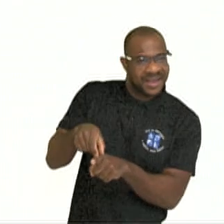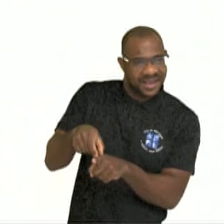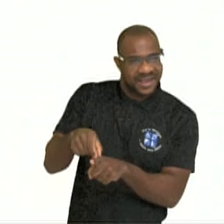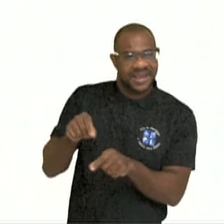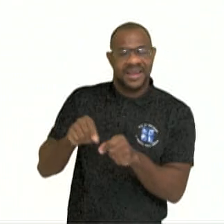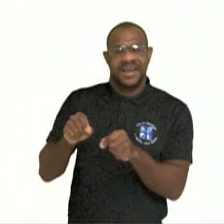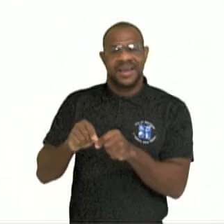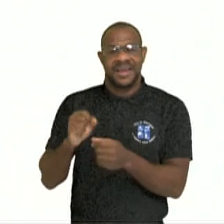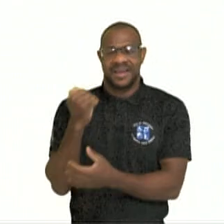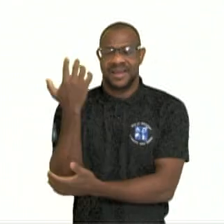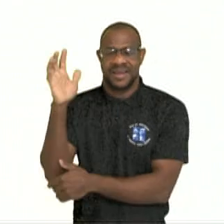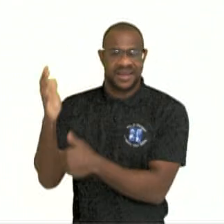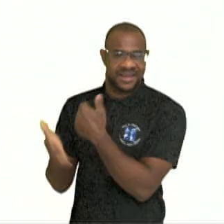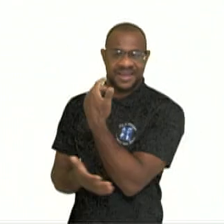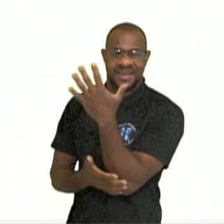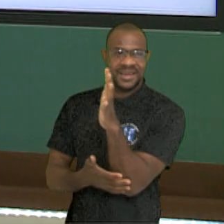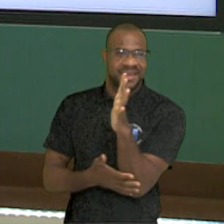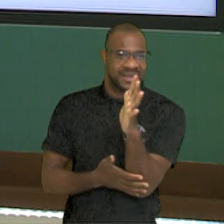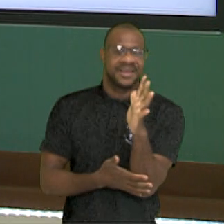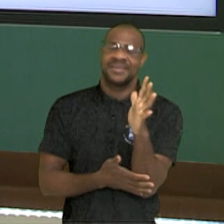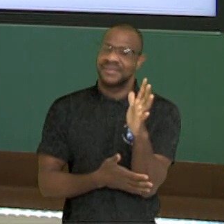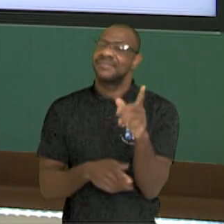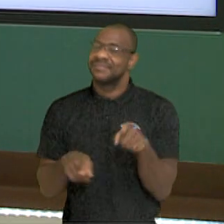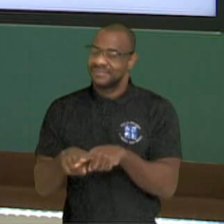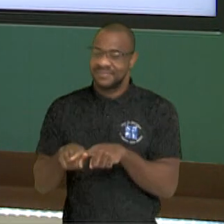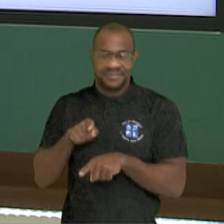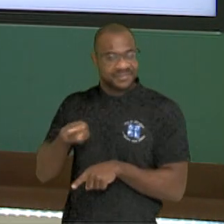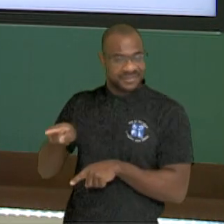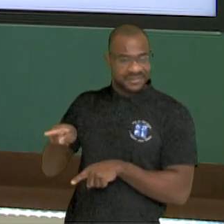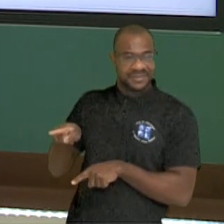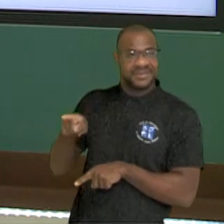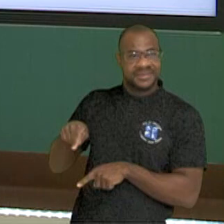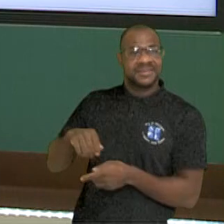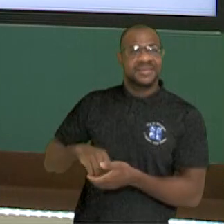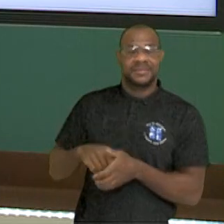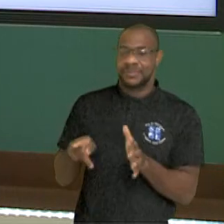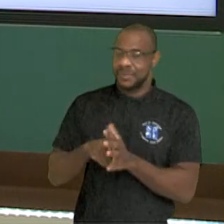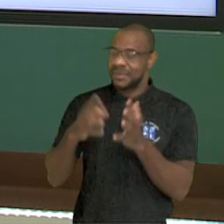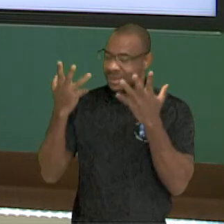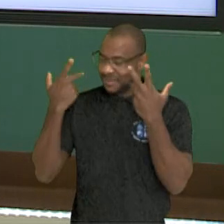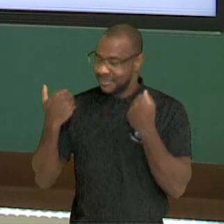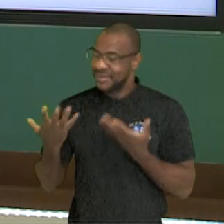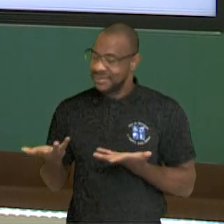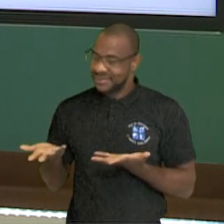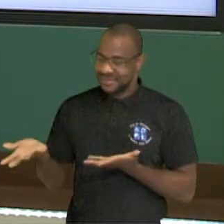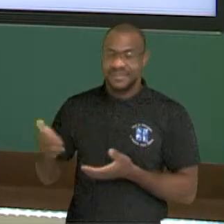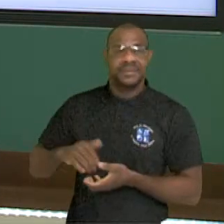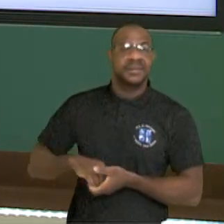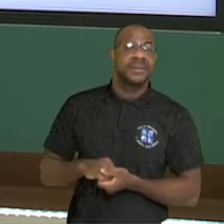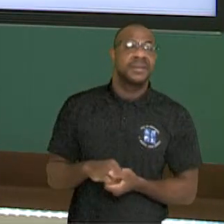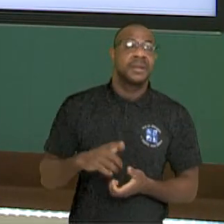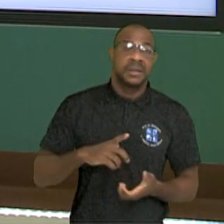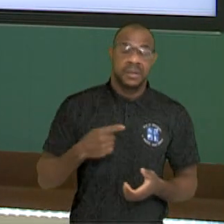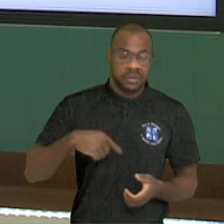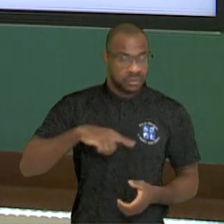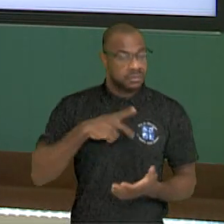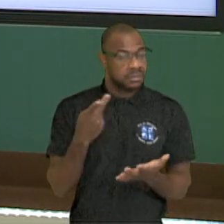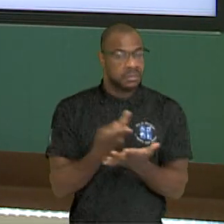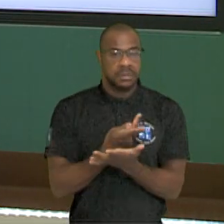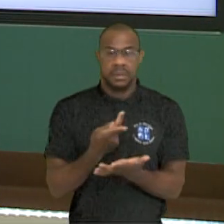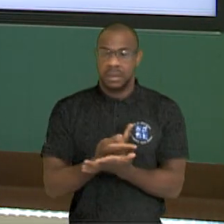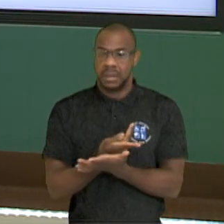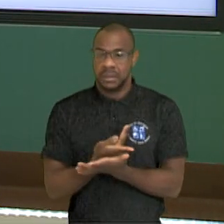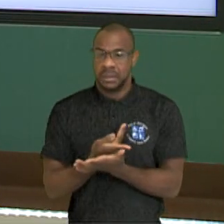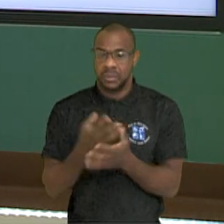da fauna e da flora do planeta. Olha só que interessante, né? A gente faz coisa errada e ali os animaizinhos, então,